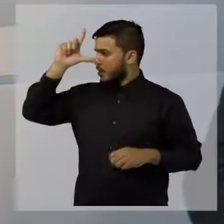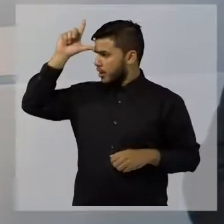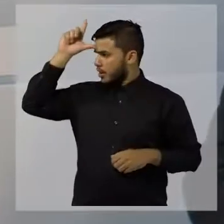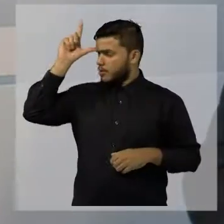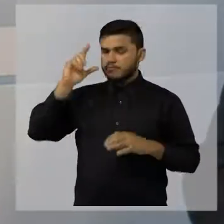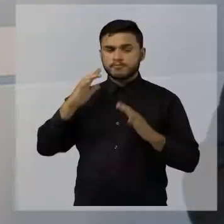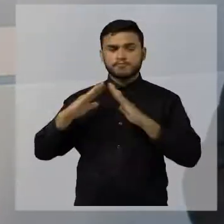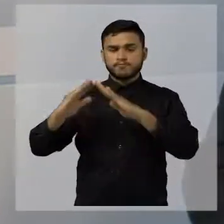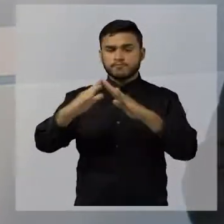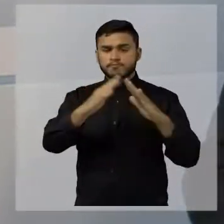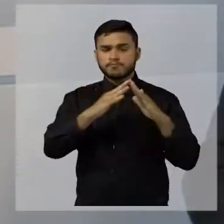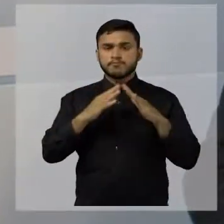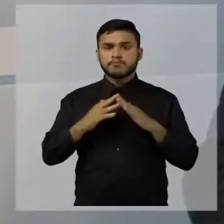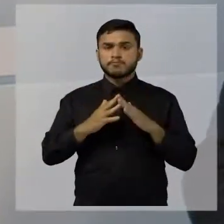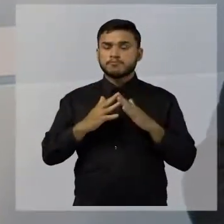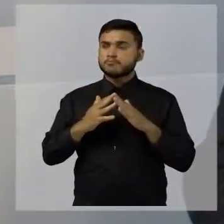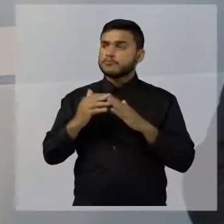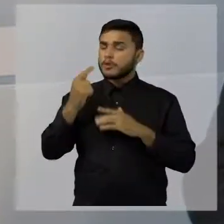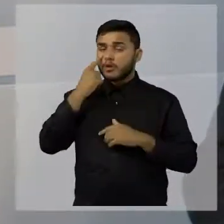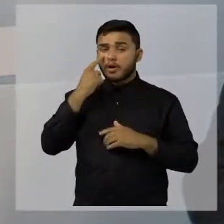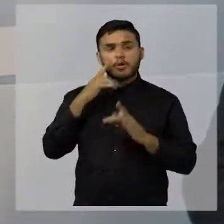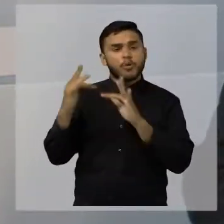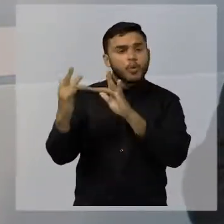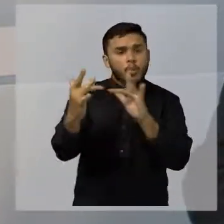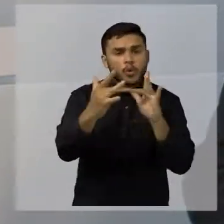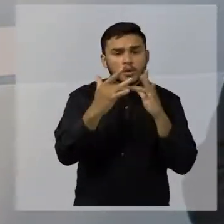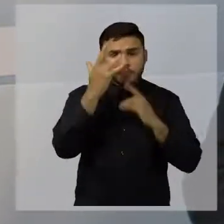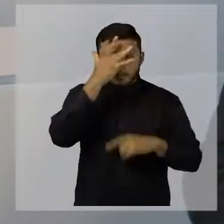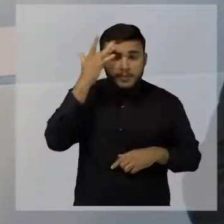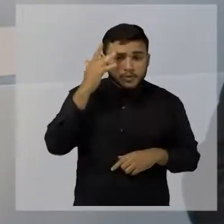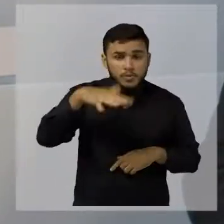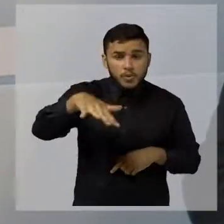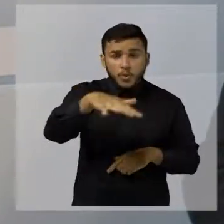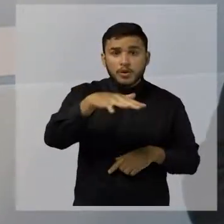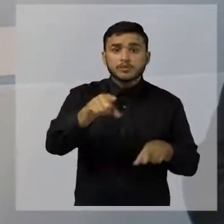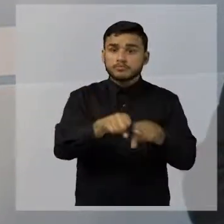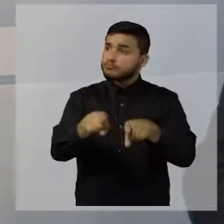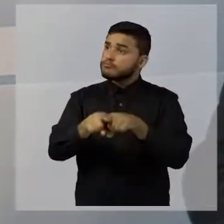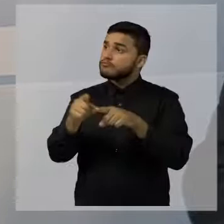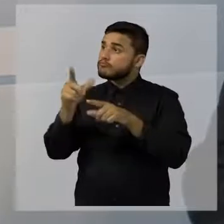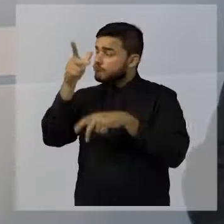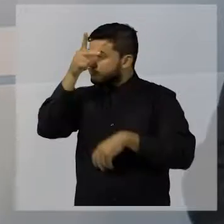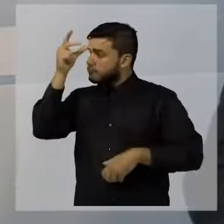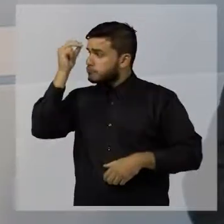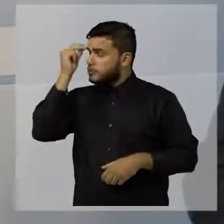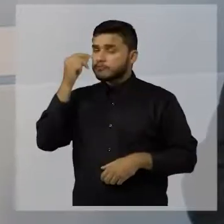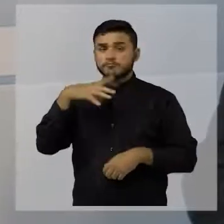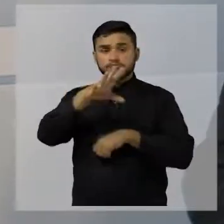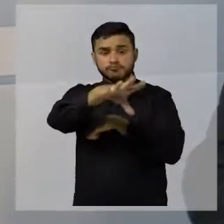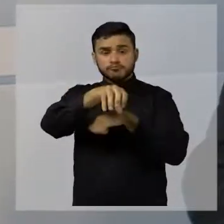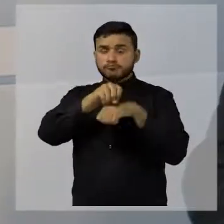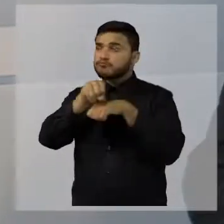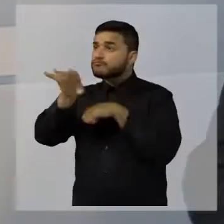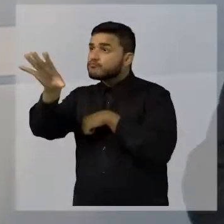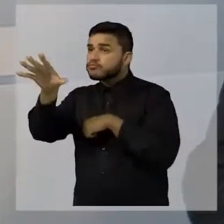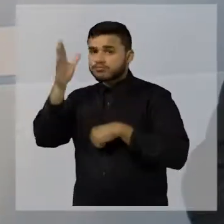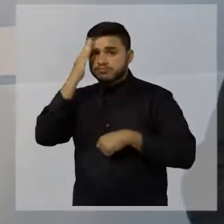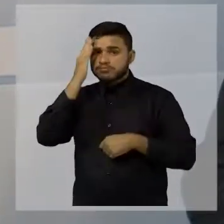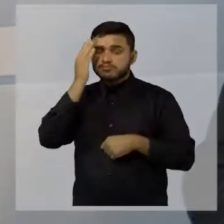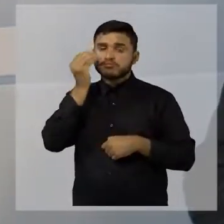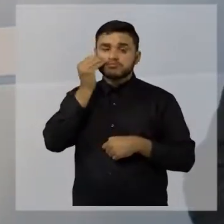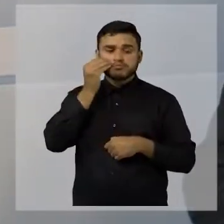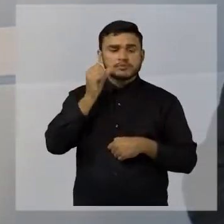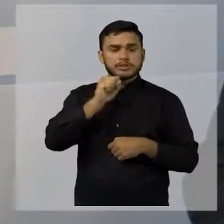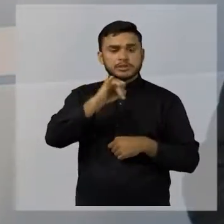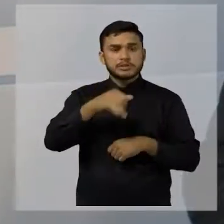próximo do executivo, do prefeito, né? Então a gente está ali ouvindo as demandas da comunidade, nós estamos ouvindo, um buraco na